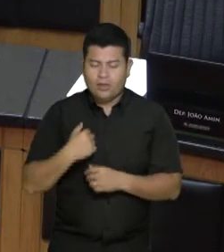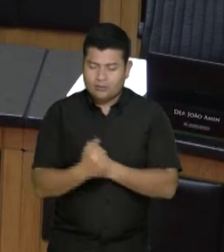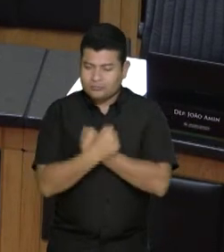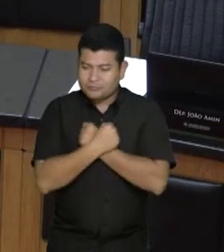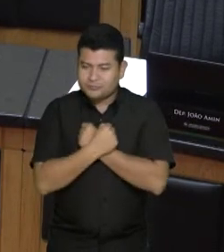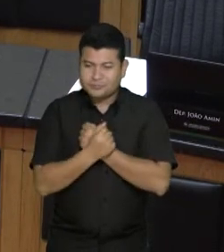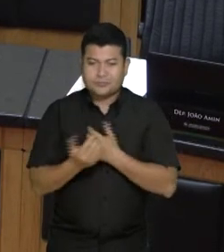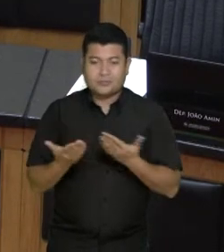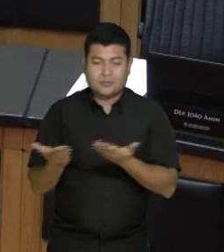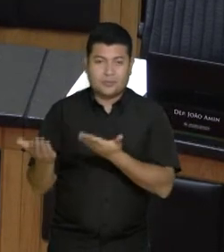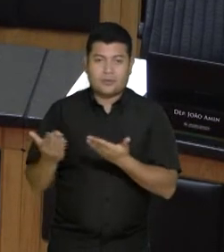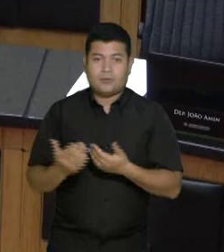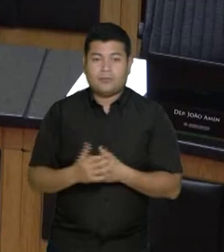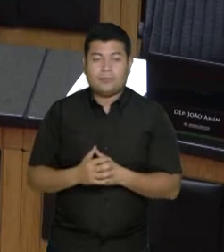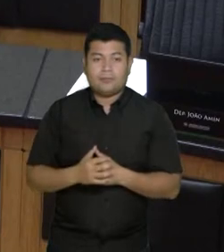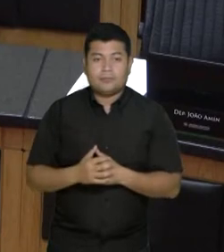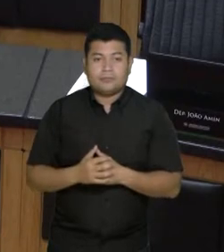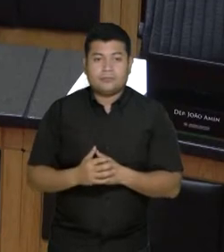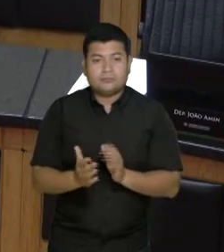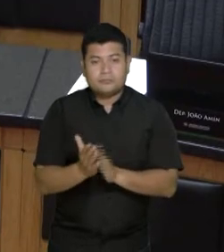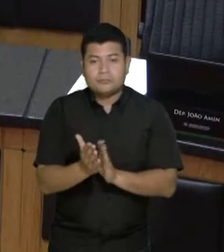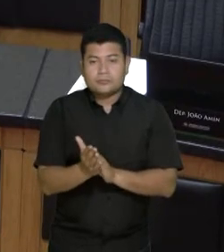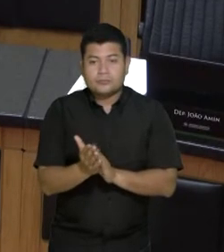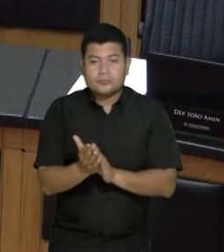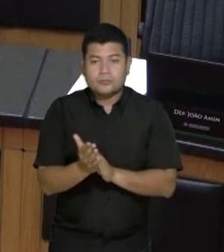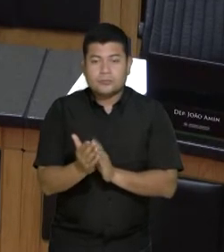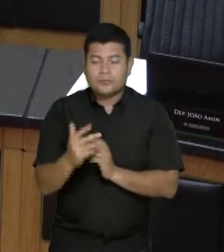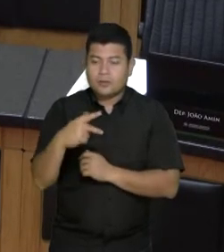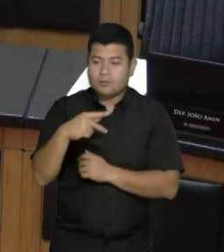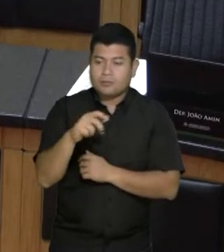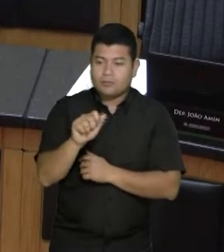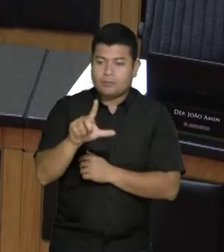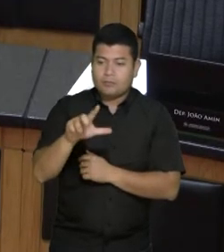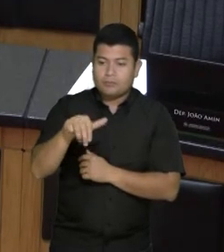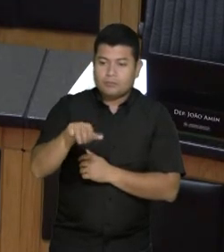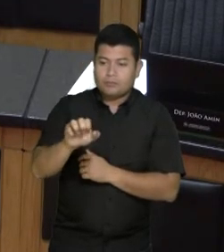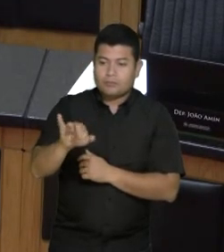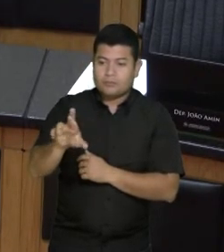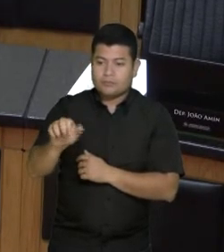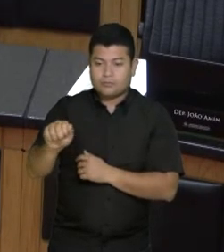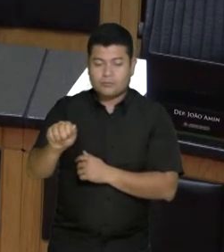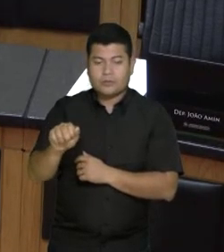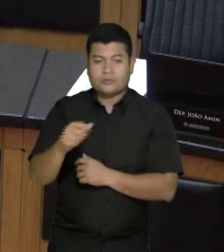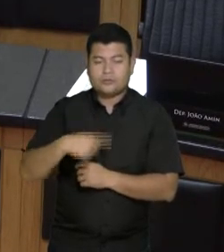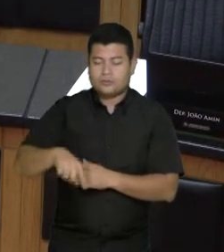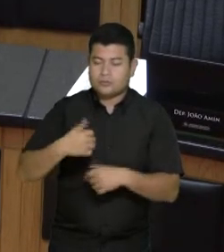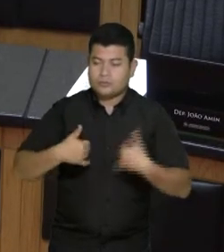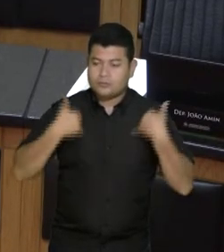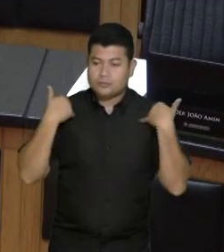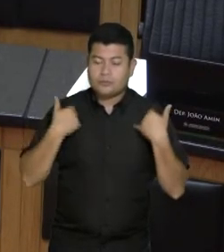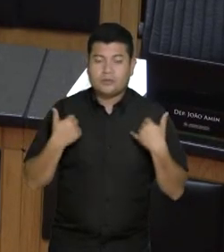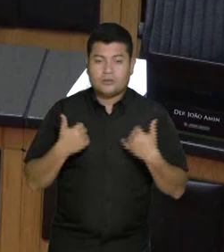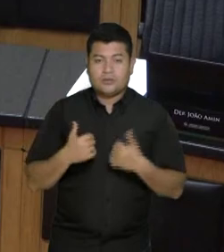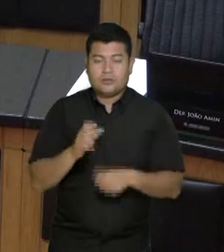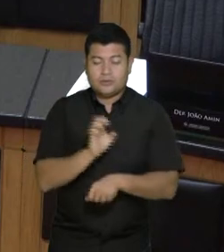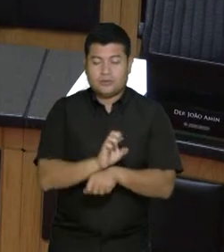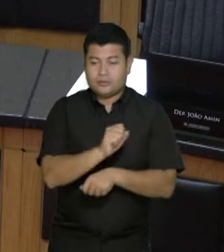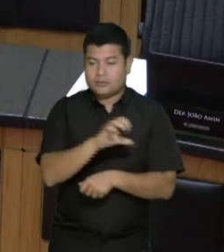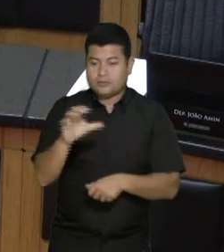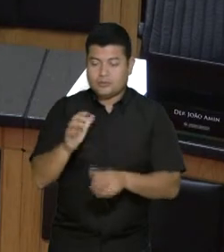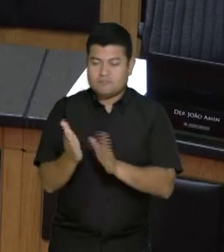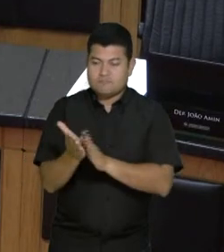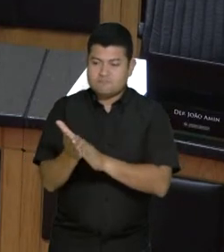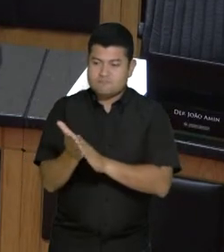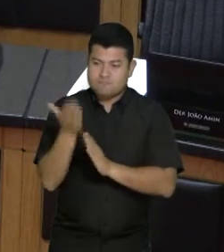como anfitrião da Serra Catarinense. Parabéns, Palmeira, vocês nos orgulham. O Estado de Santa Catarina aplaude de pé o nosso